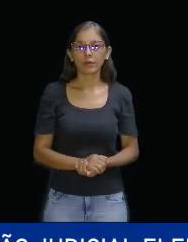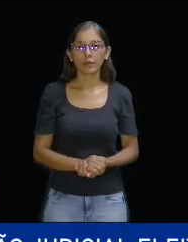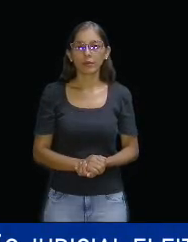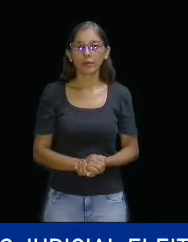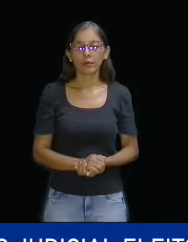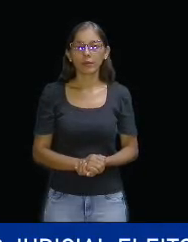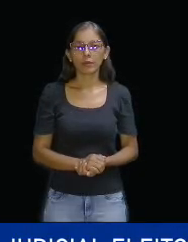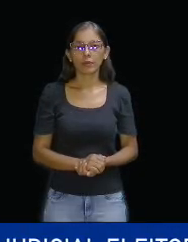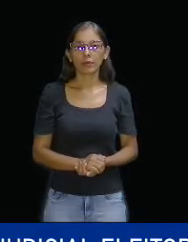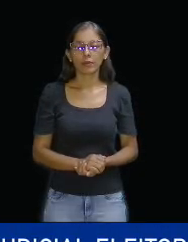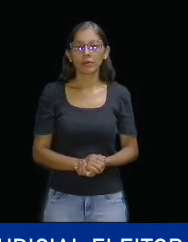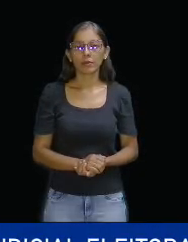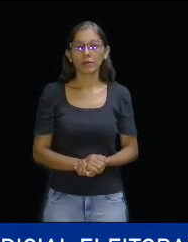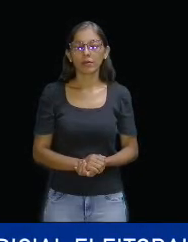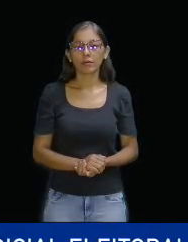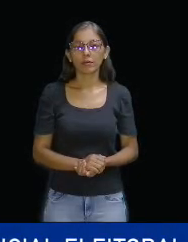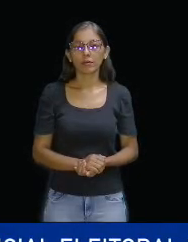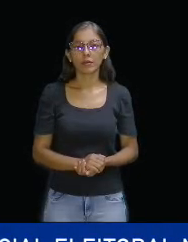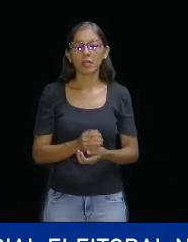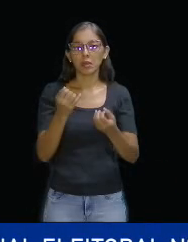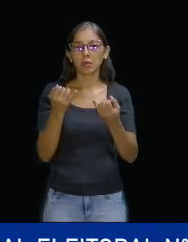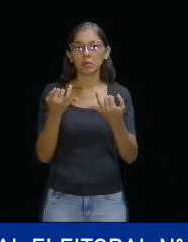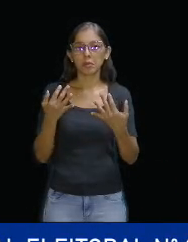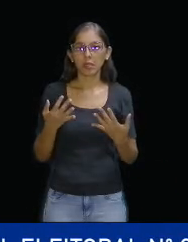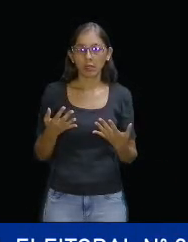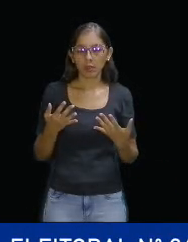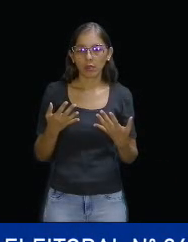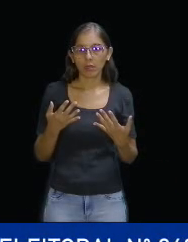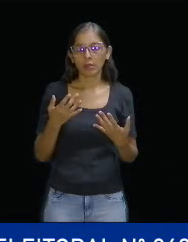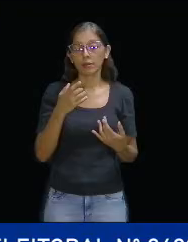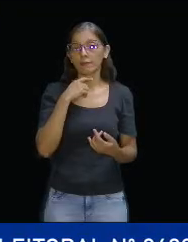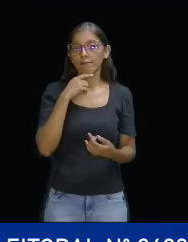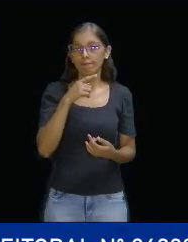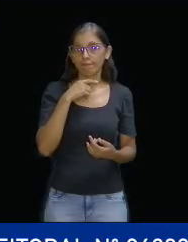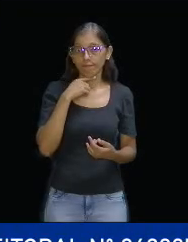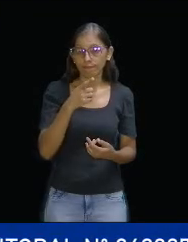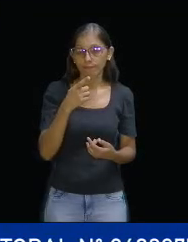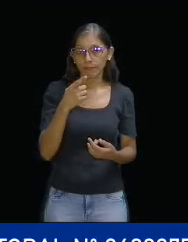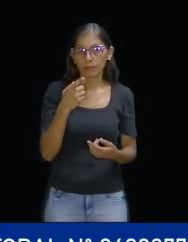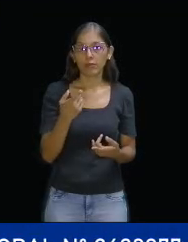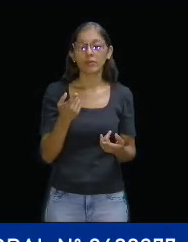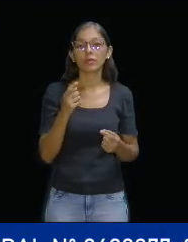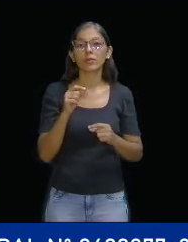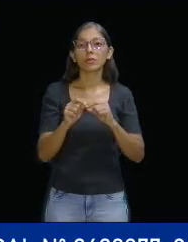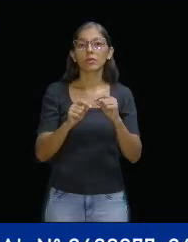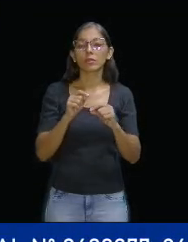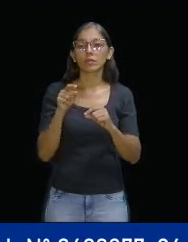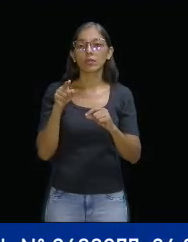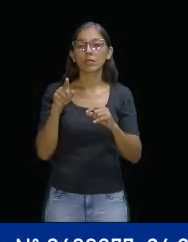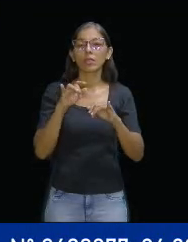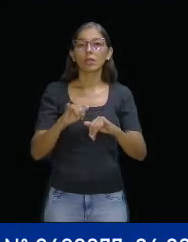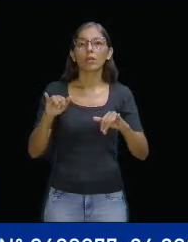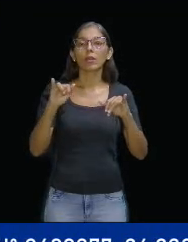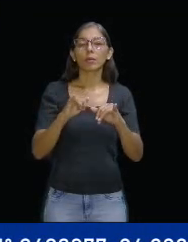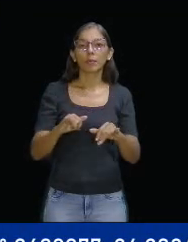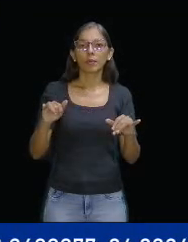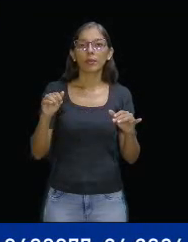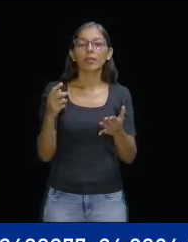não houve como mensurar que os efeitos dessa propaganda